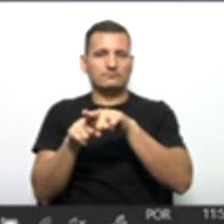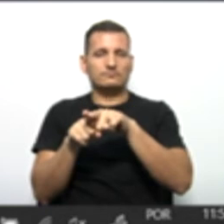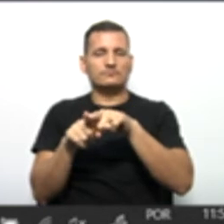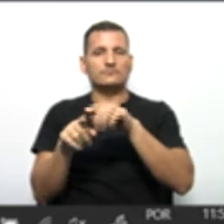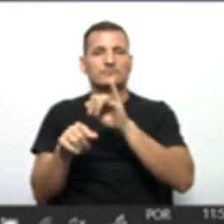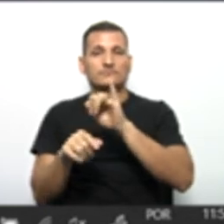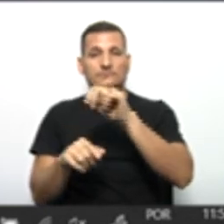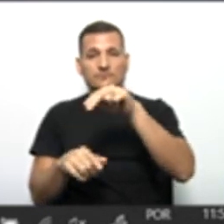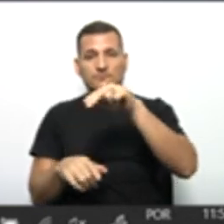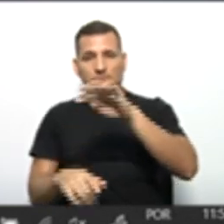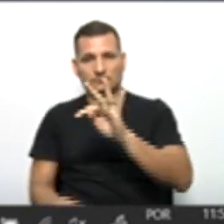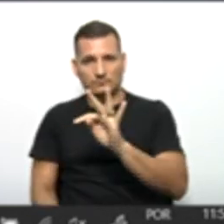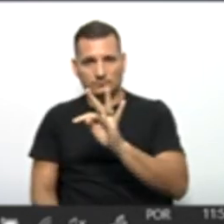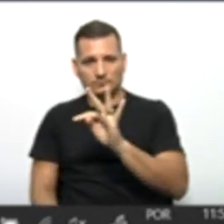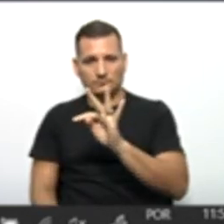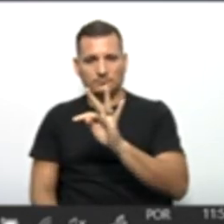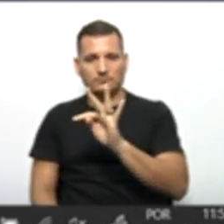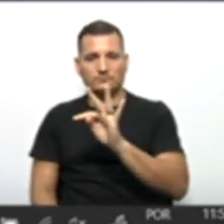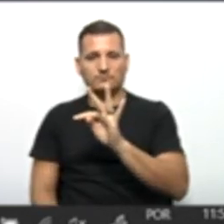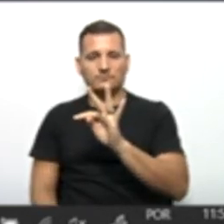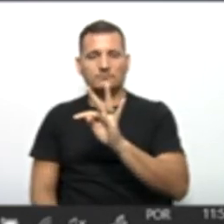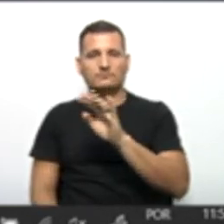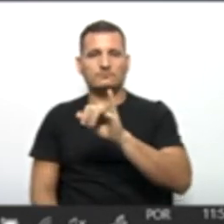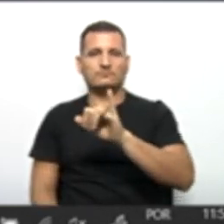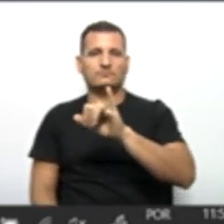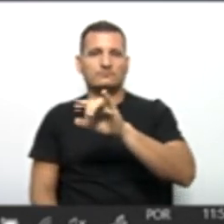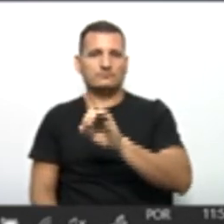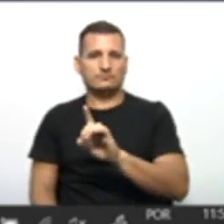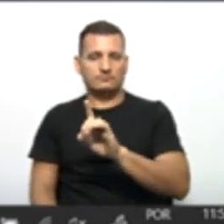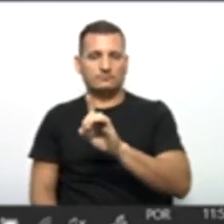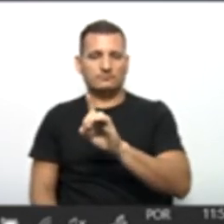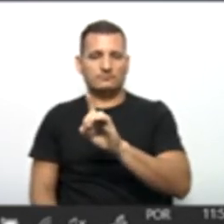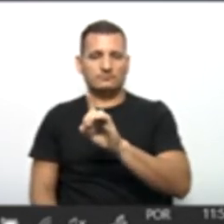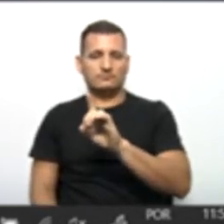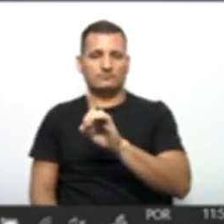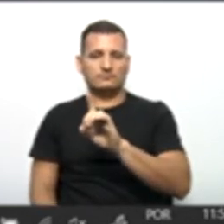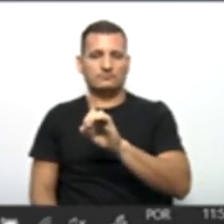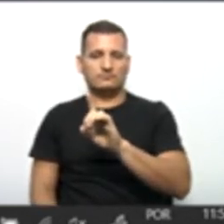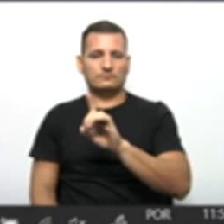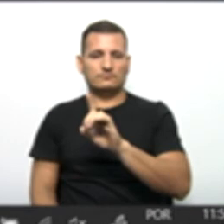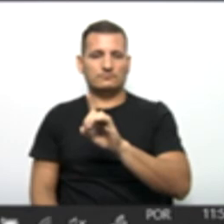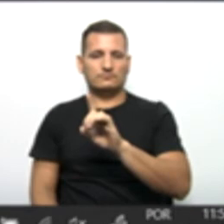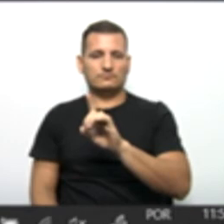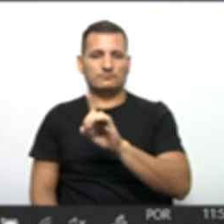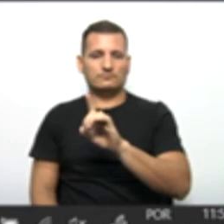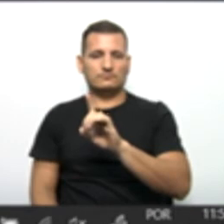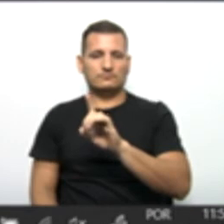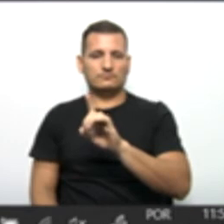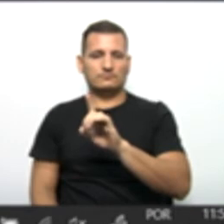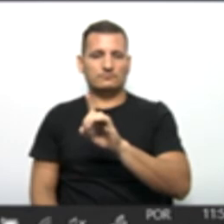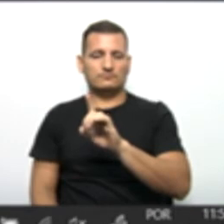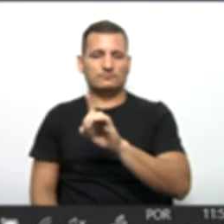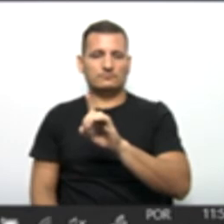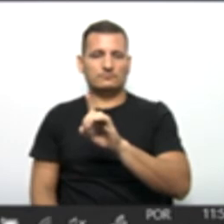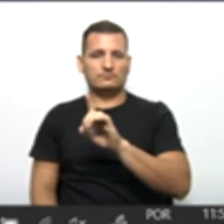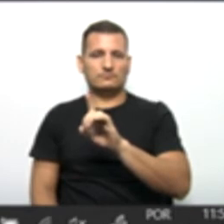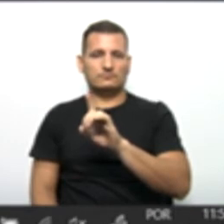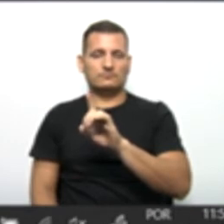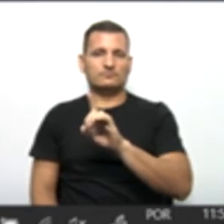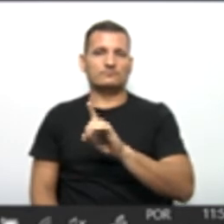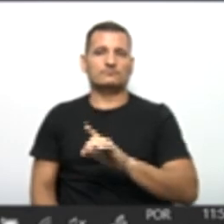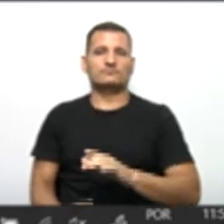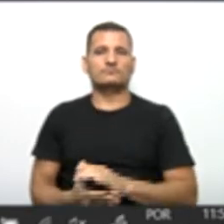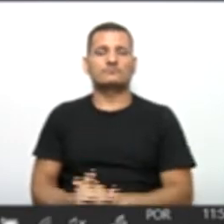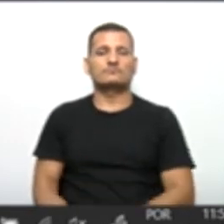inteiro na uai de será do tipo inteiro para que outras e não possam colocar outros